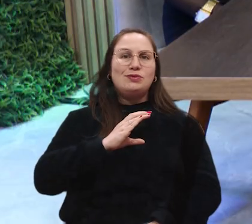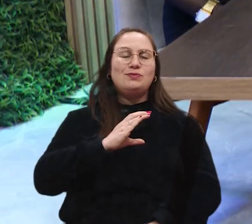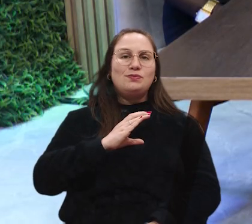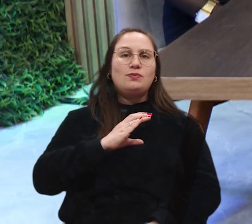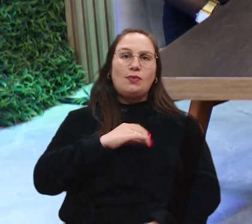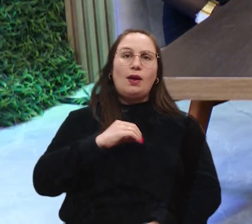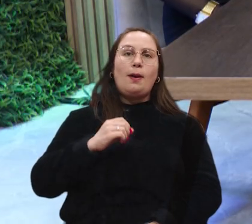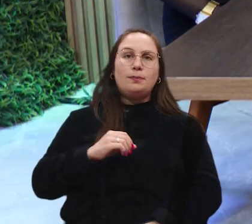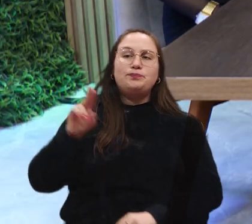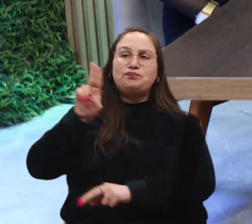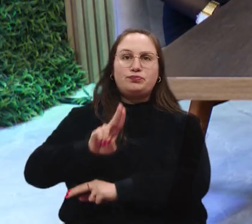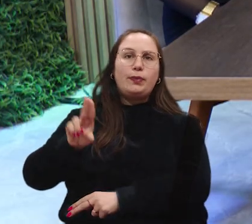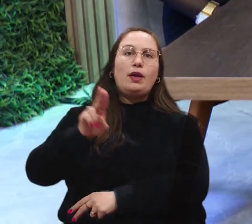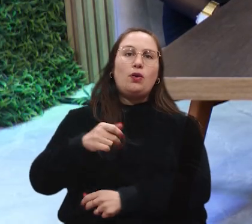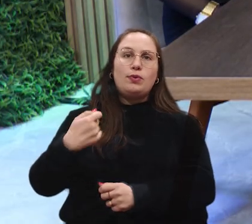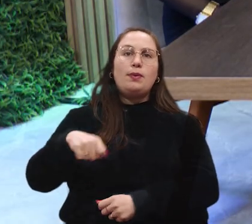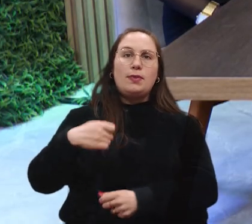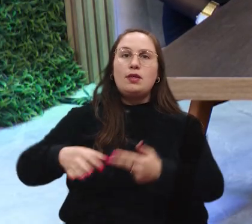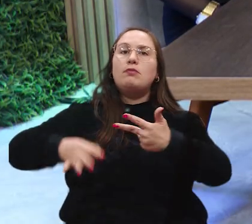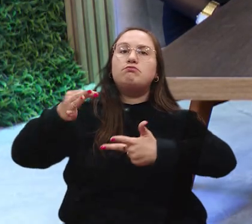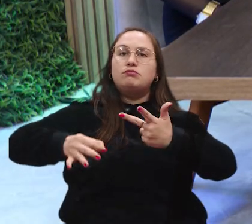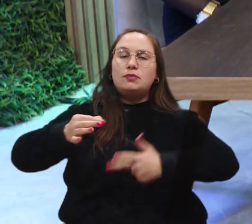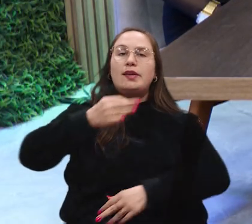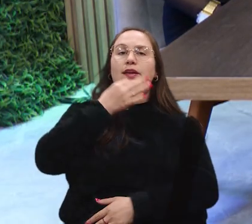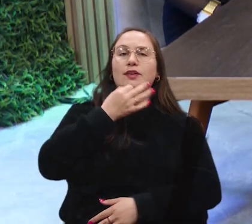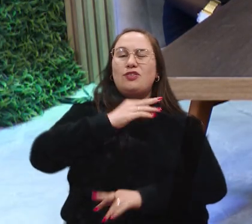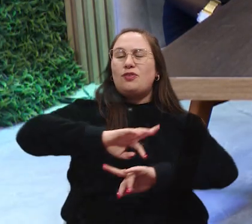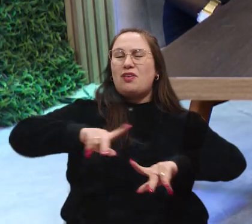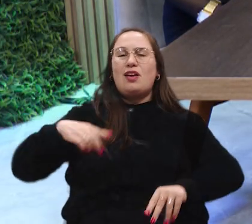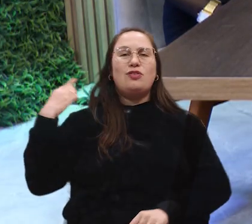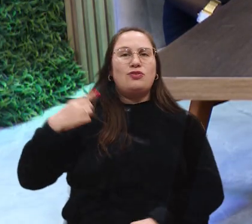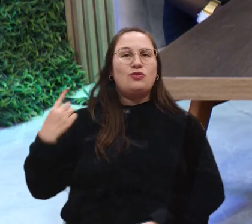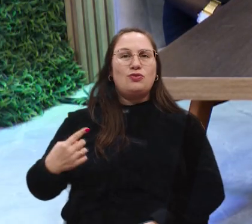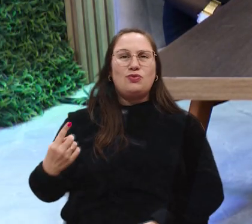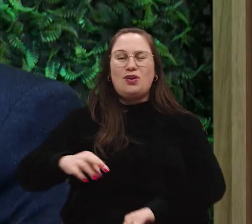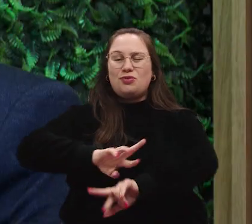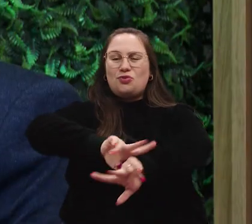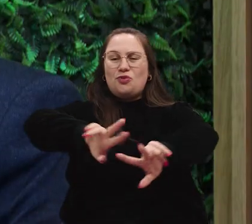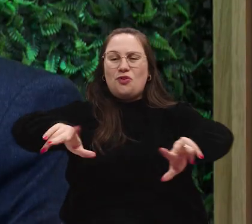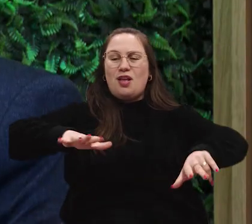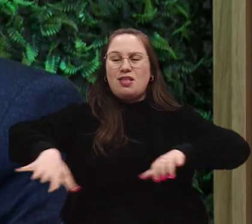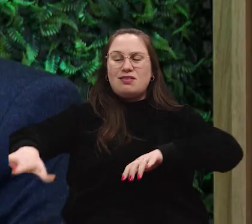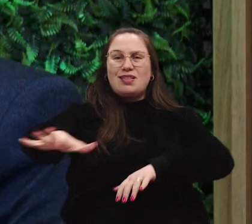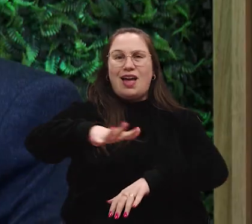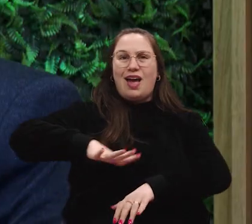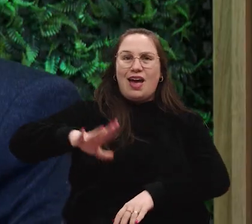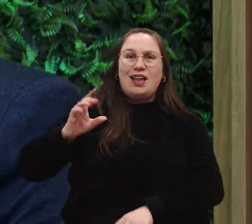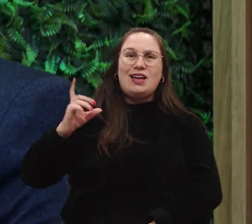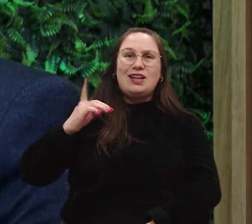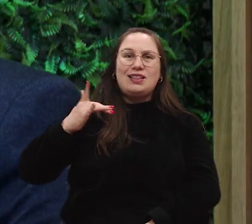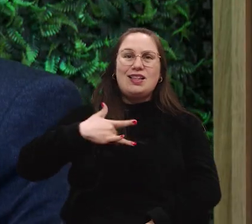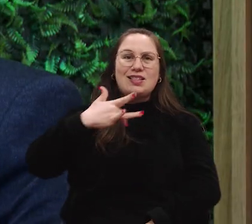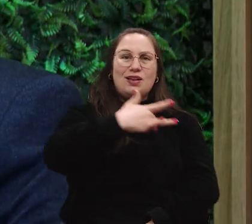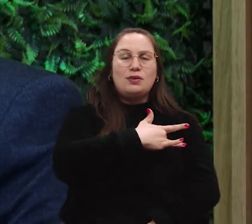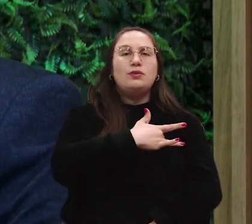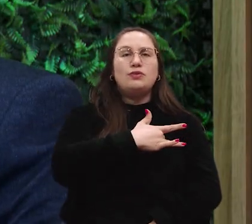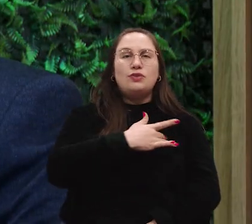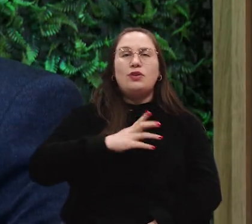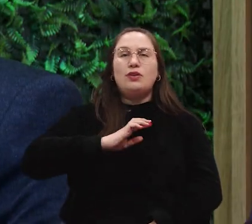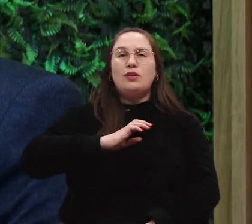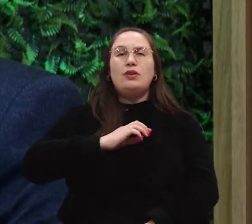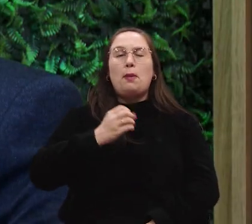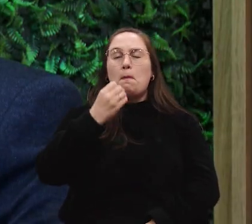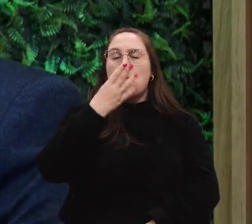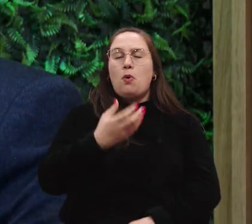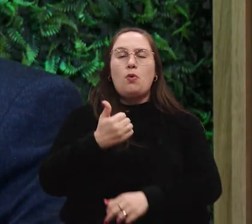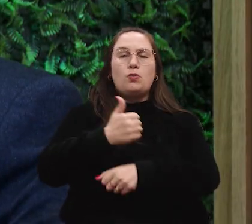ele avançou muito, mas tu tem que judicializar, tem que buscar Caxias tem vários advogados maravilhosos nessa área. Tá? Graças a Deus, Caxias é uma